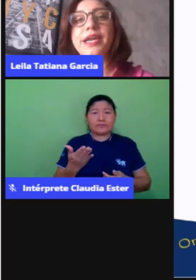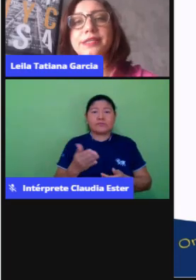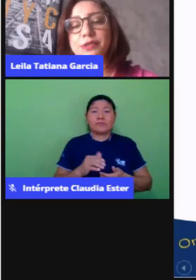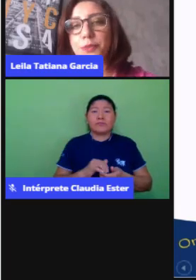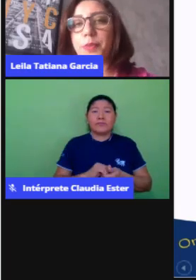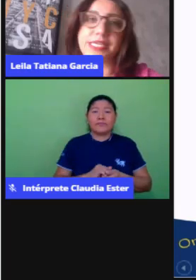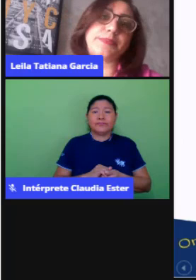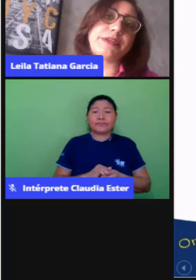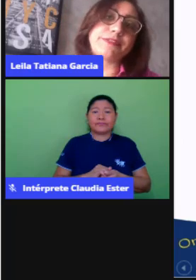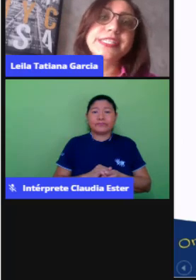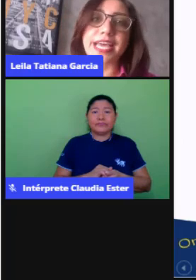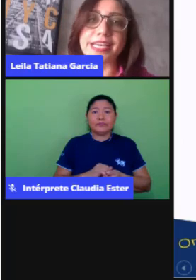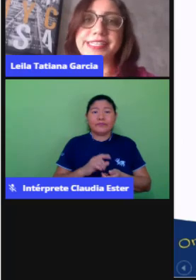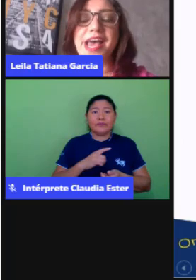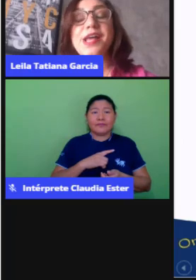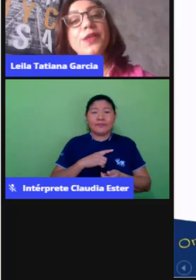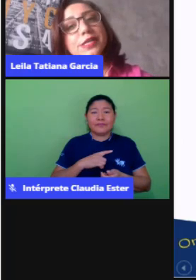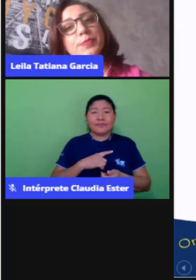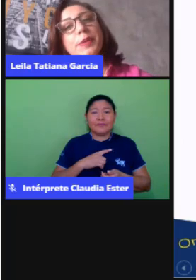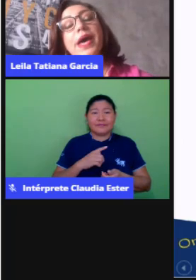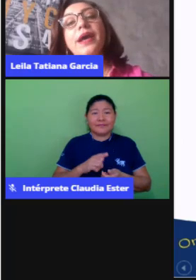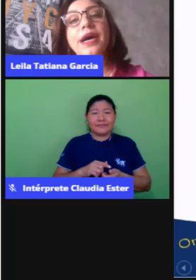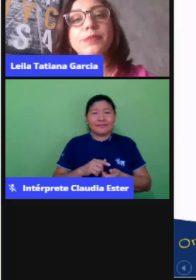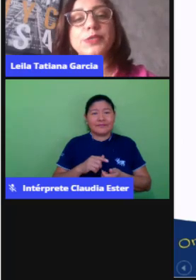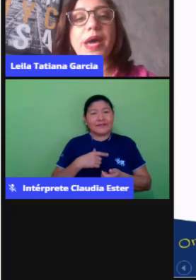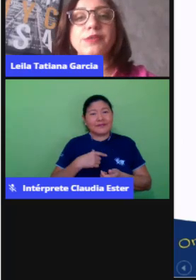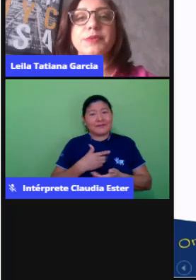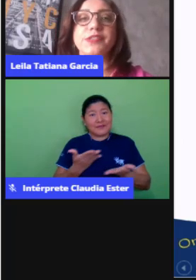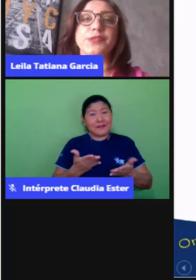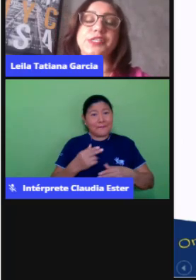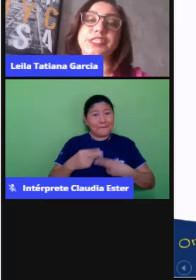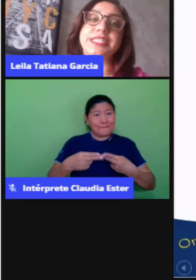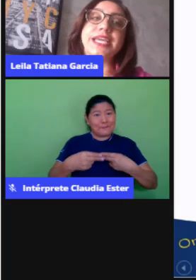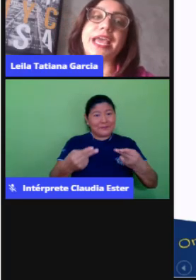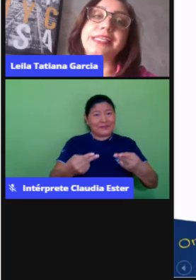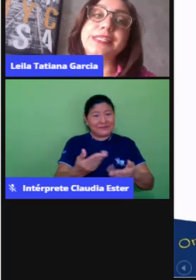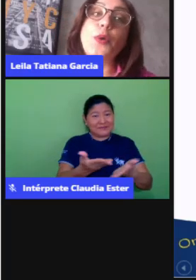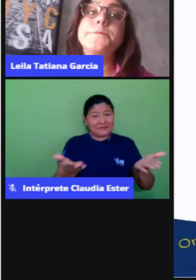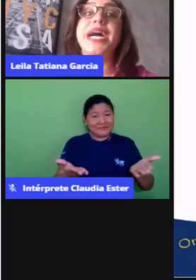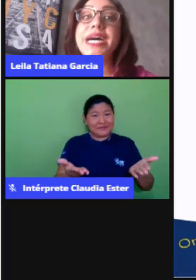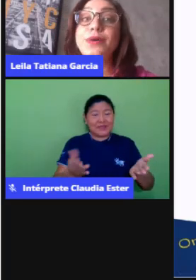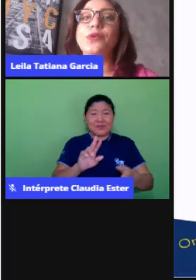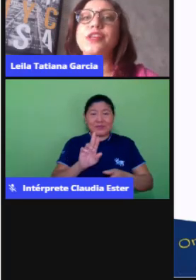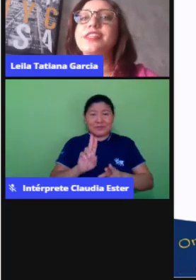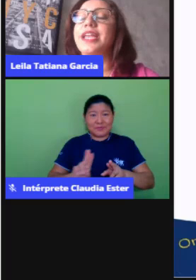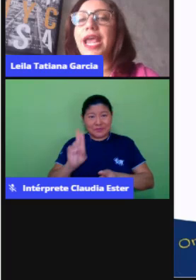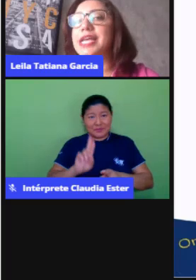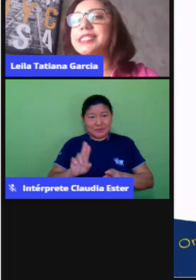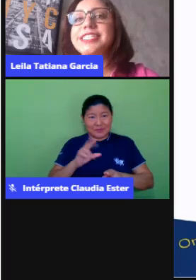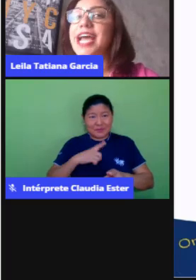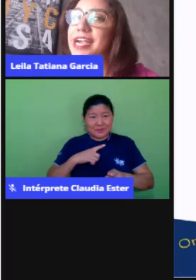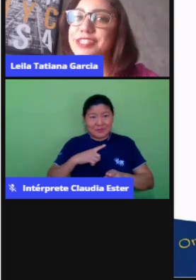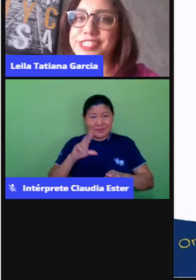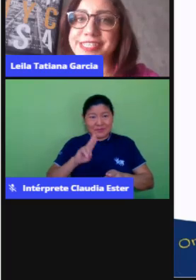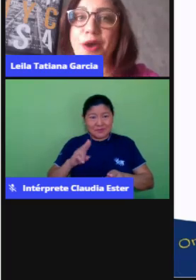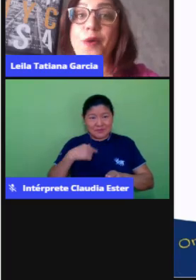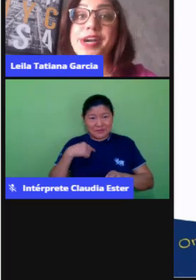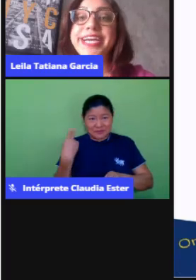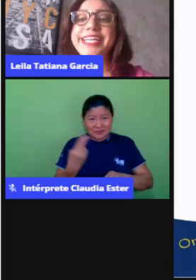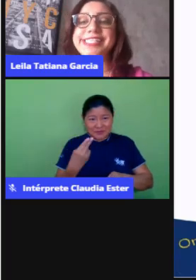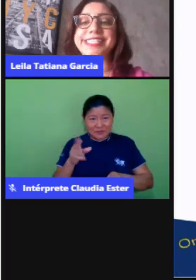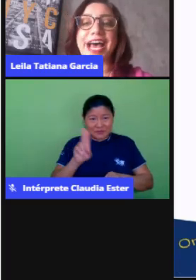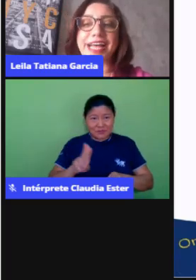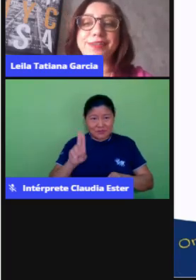nós temos uma grande surpresa para vocês. Nós preparamos para os professores de ciências um banco de tirinhas e